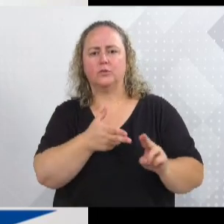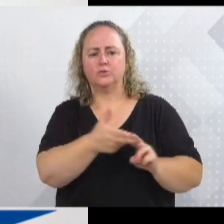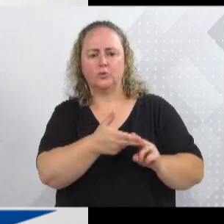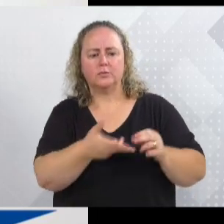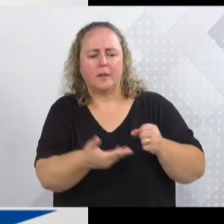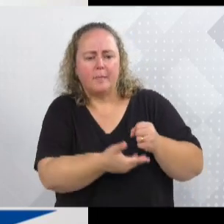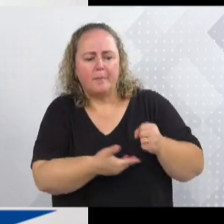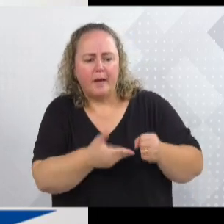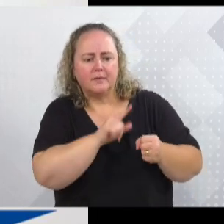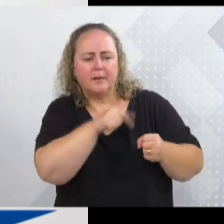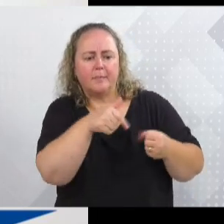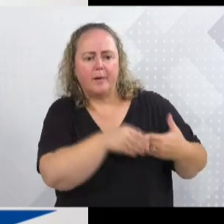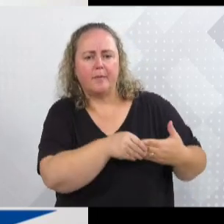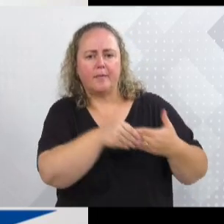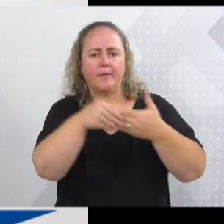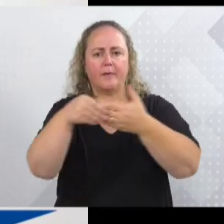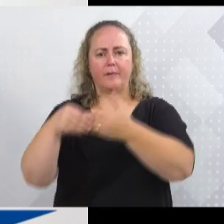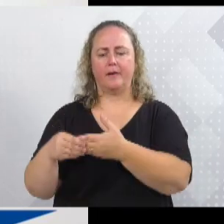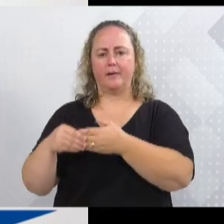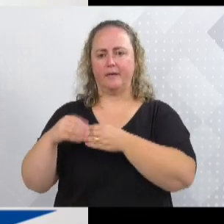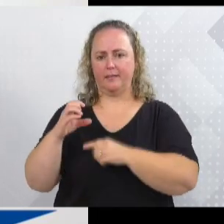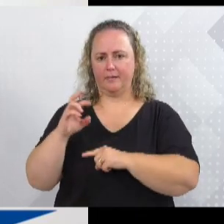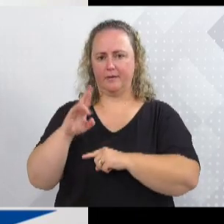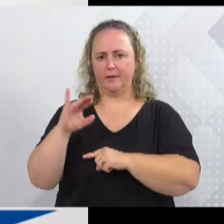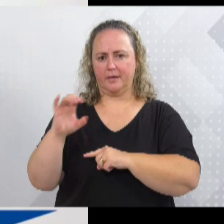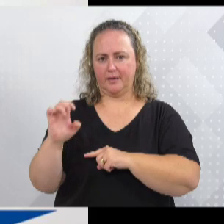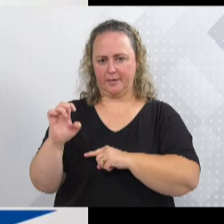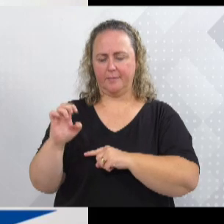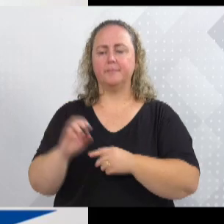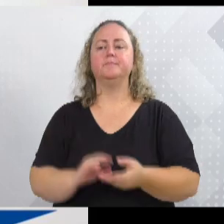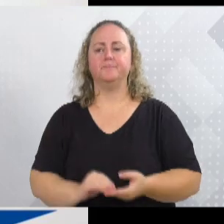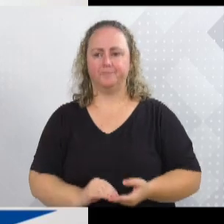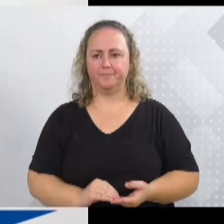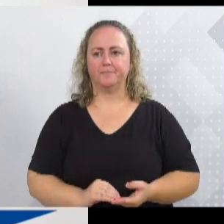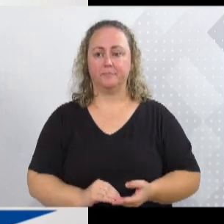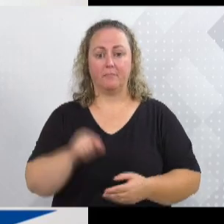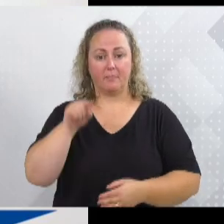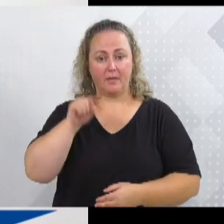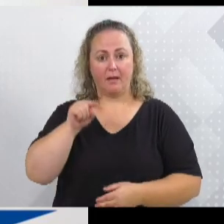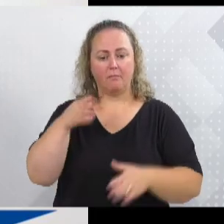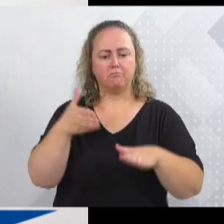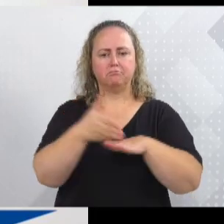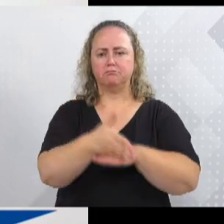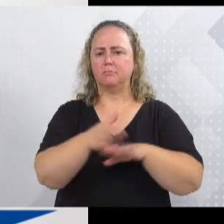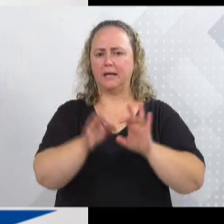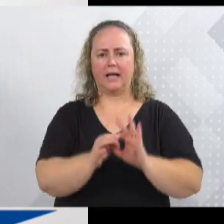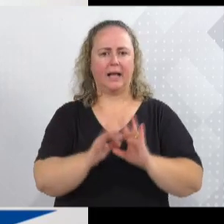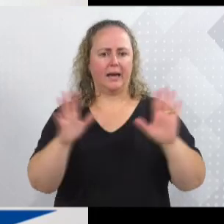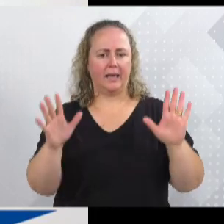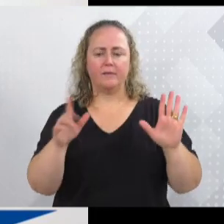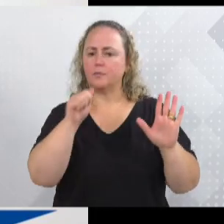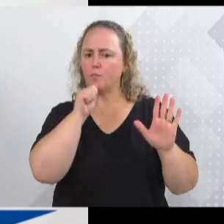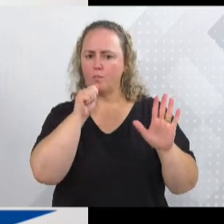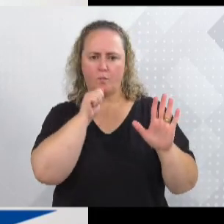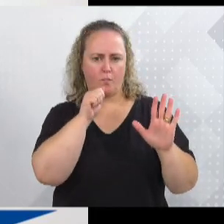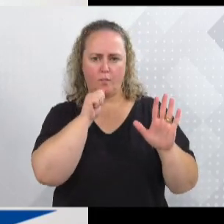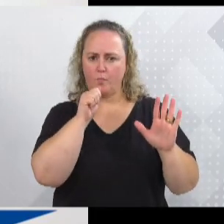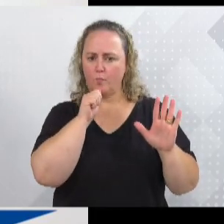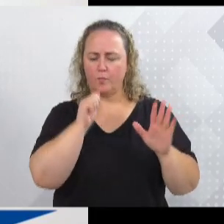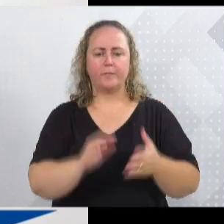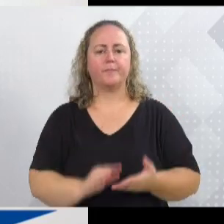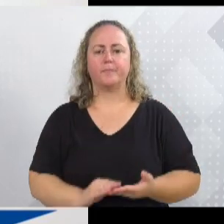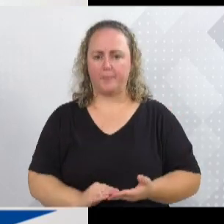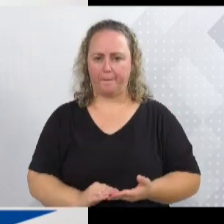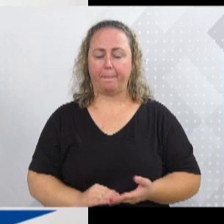então, encaminhado para esse serviço. É um serviço que ele não é de porta aberta, como popularmente a gente comenta, né? É um